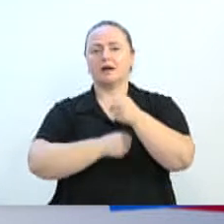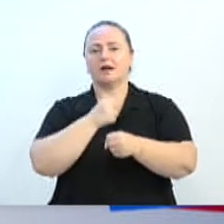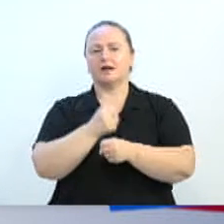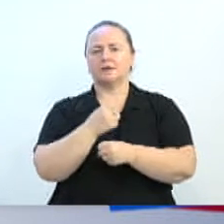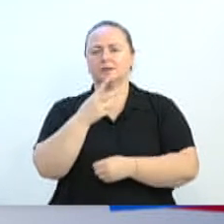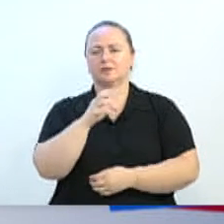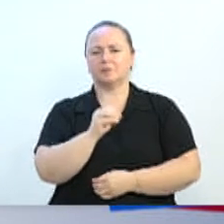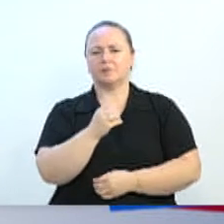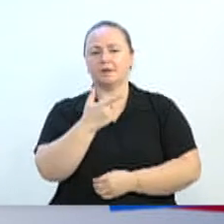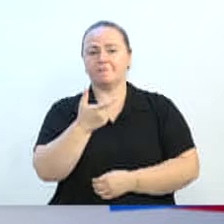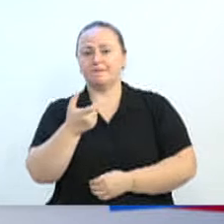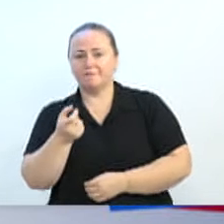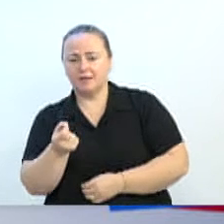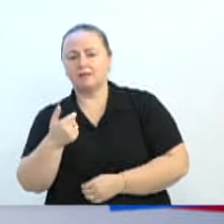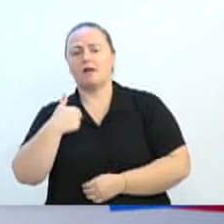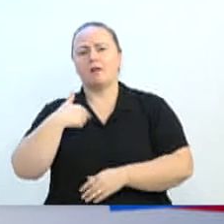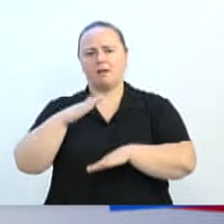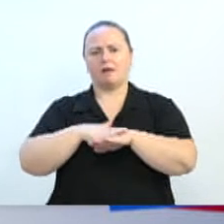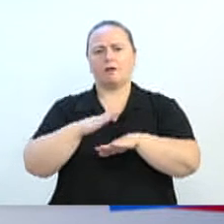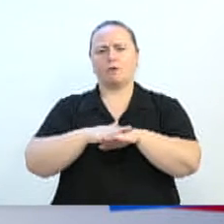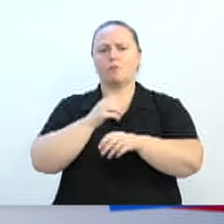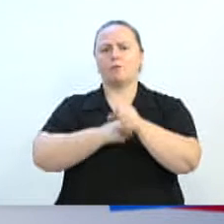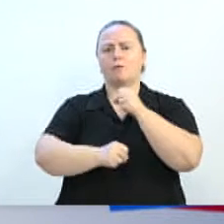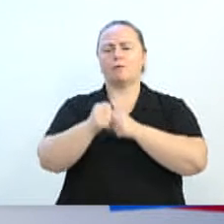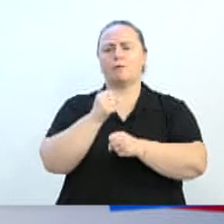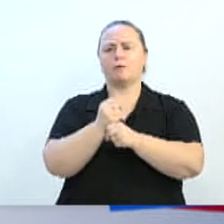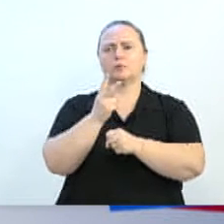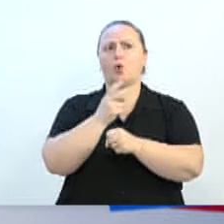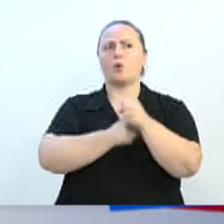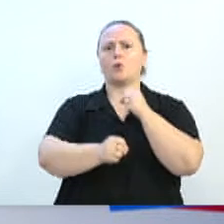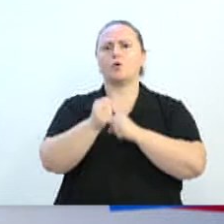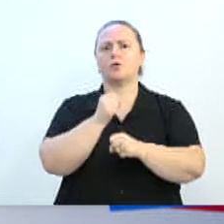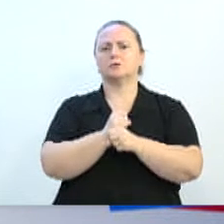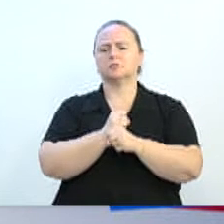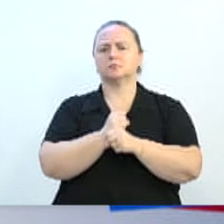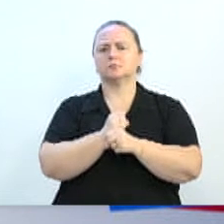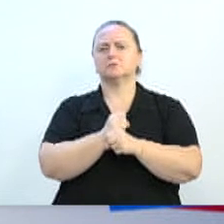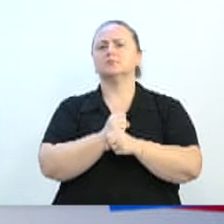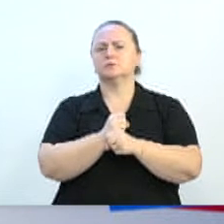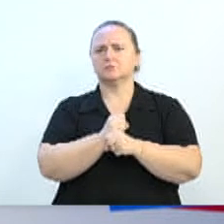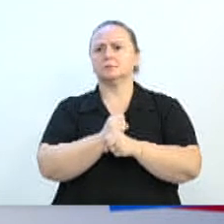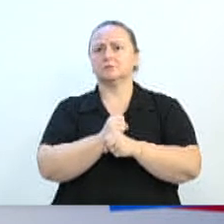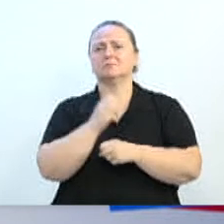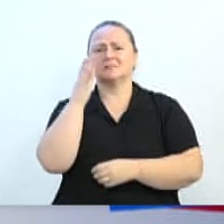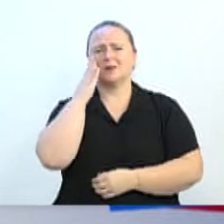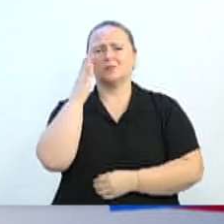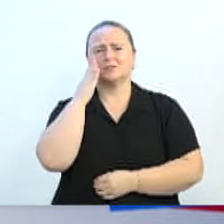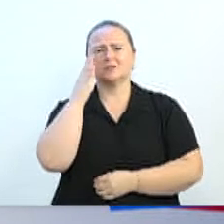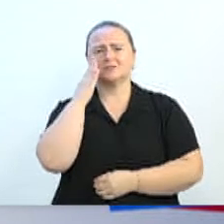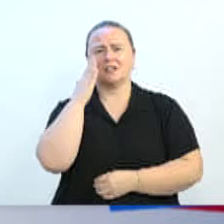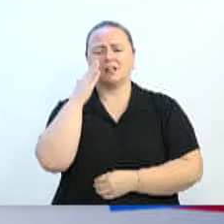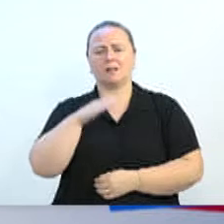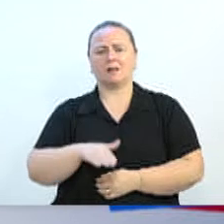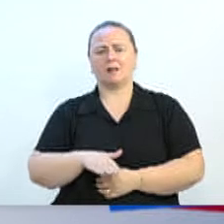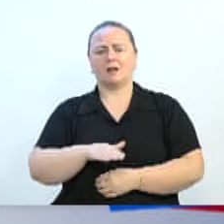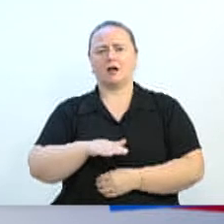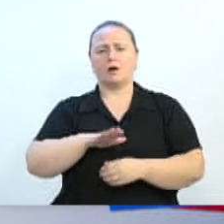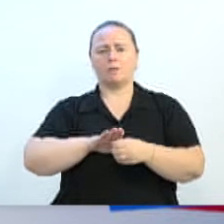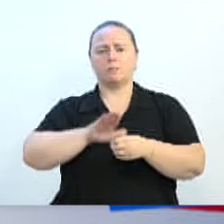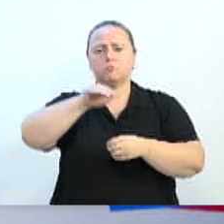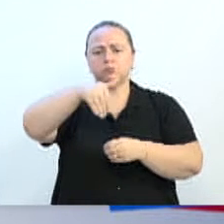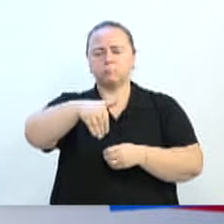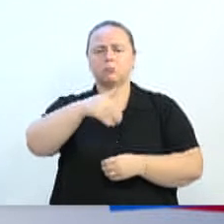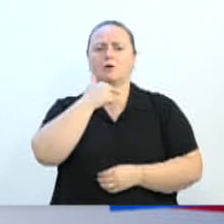2018 vídeo do governo faixa elevada ali do governo não pode ser colocado a lombada mais fácil levar nessa curva ali o